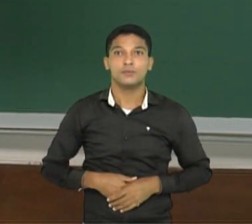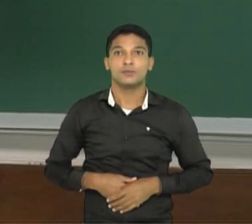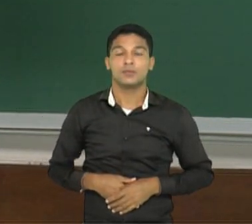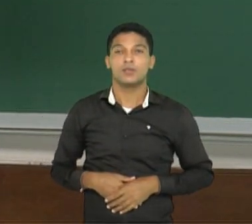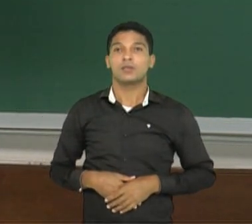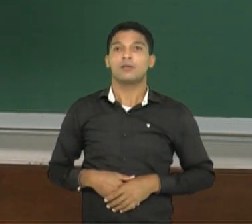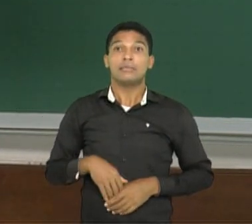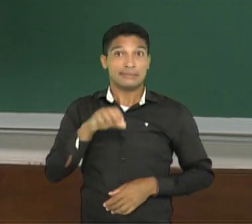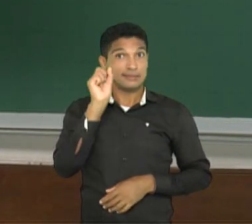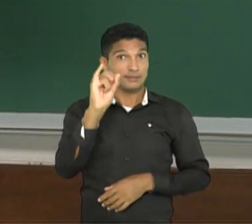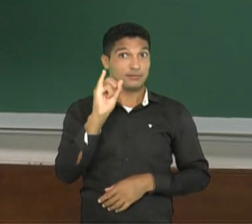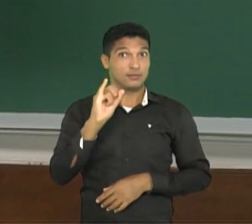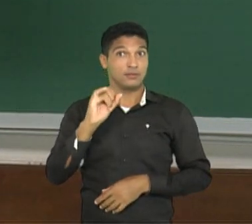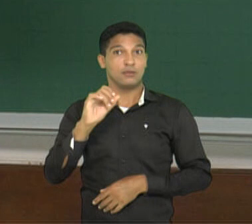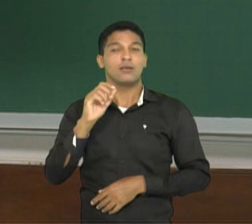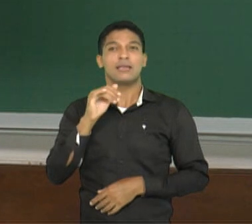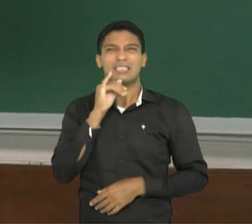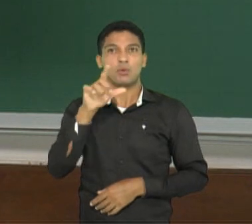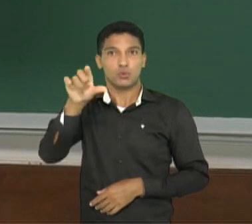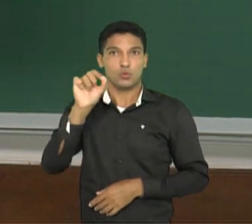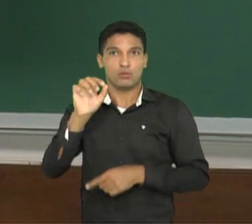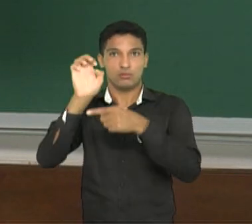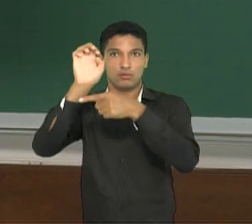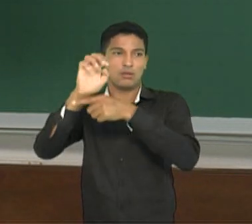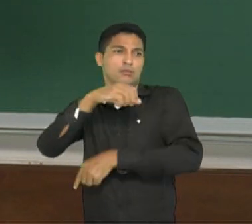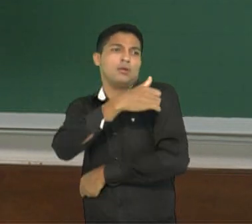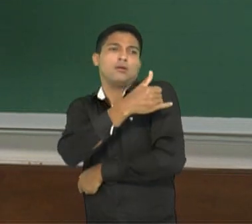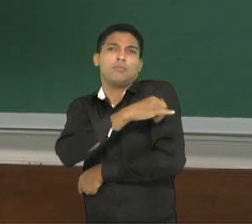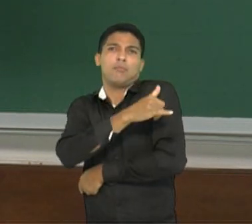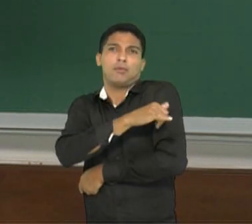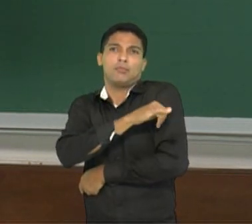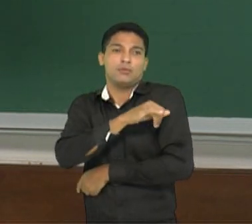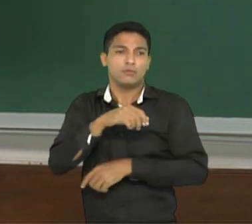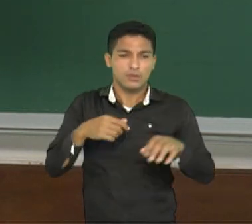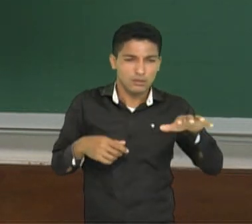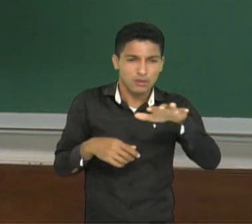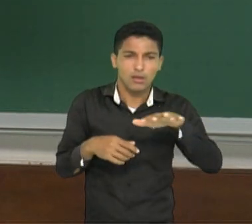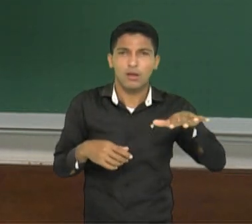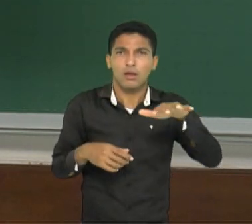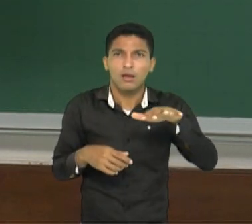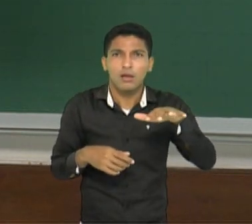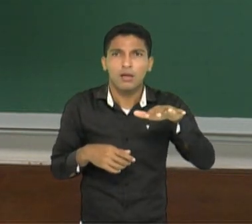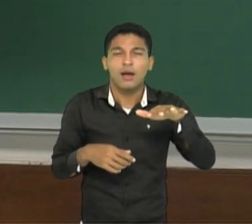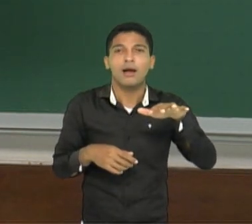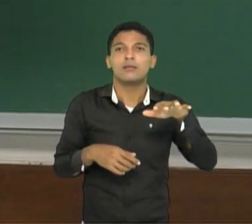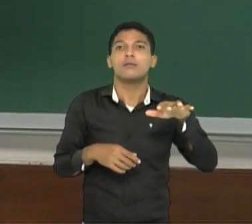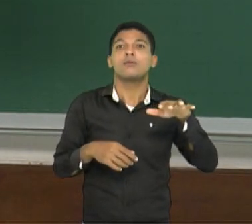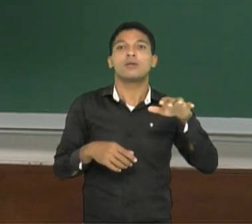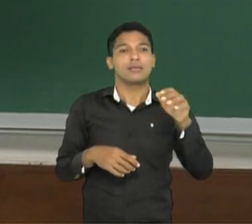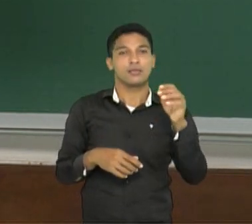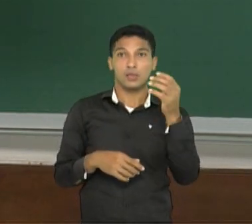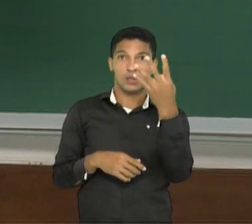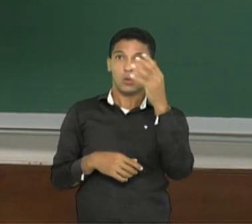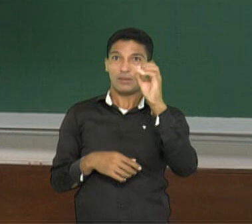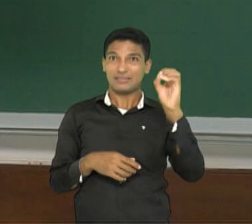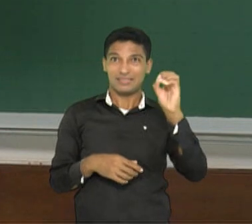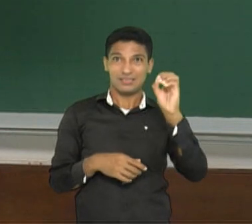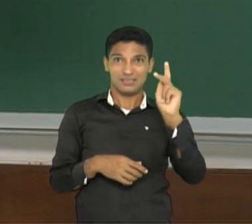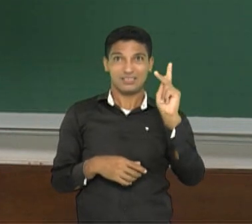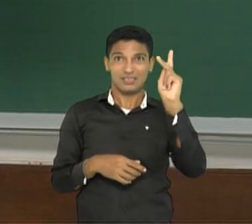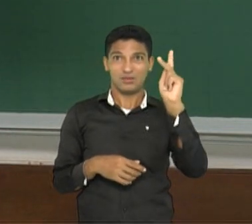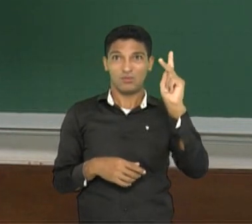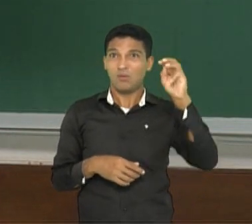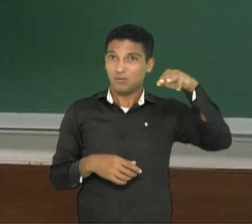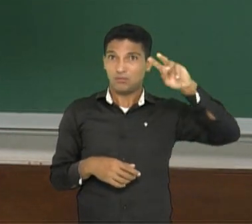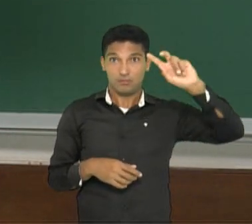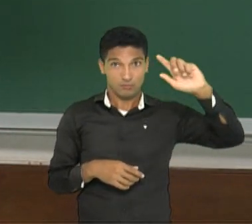lá mais de 400 habitantes por quilômetro quadrado, que é uma elevada densidade demográfica. Ah, se eu pego o Amazonas, eu vou ter lá